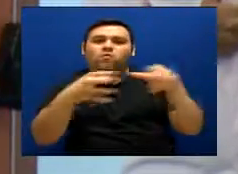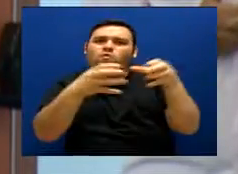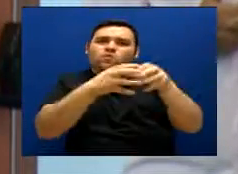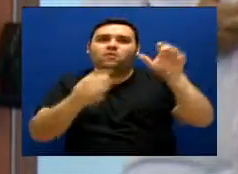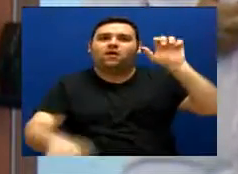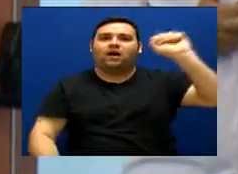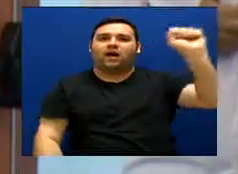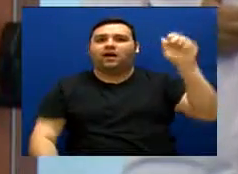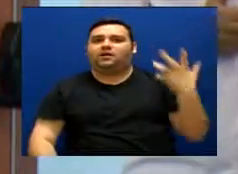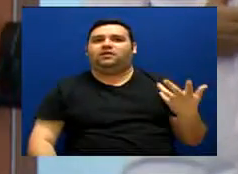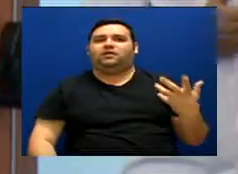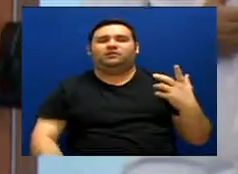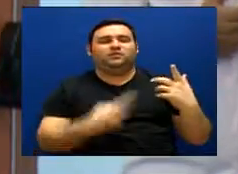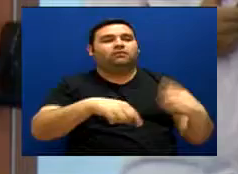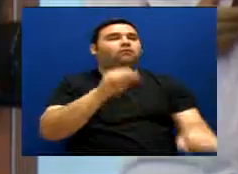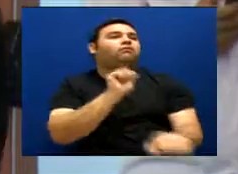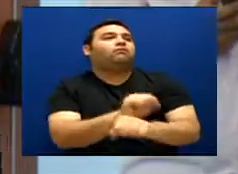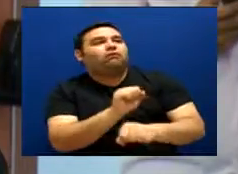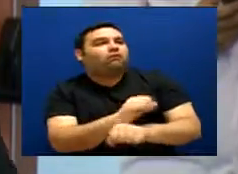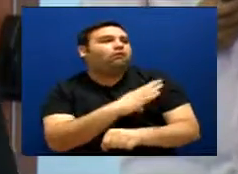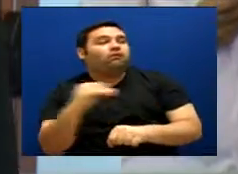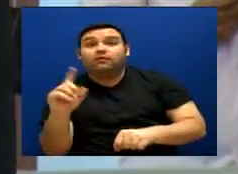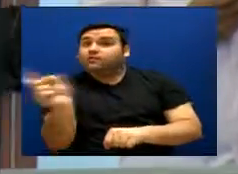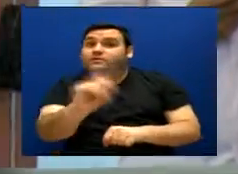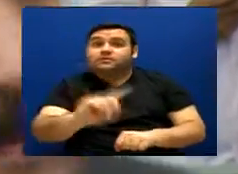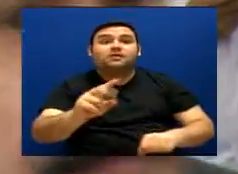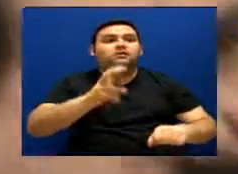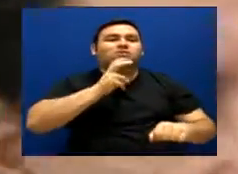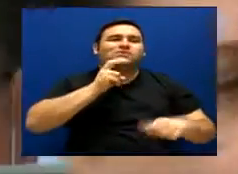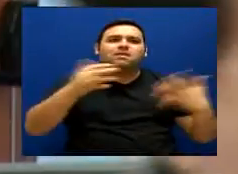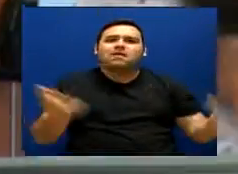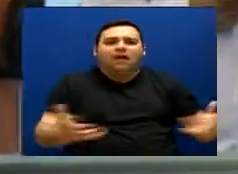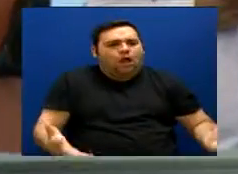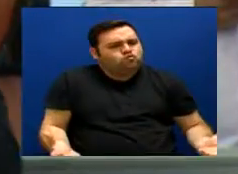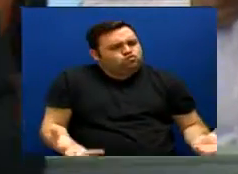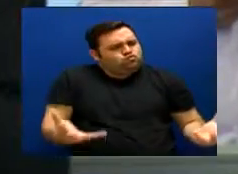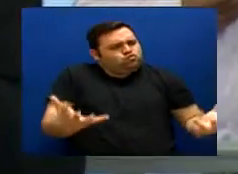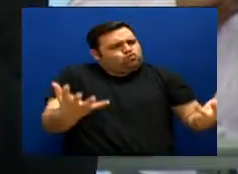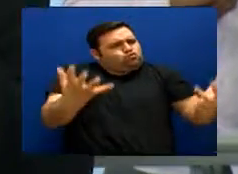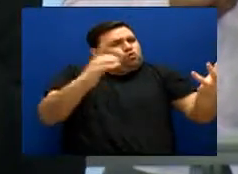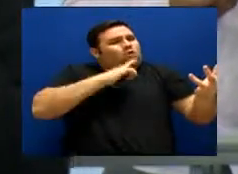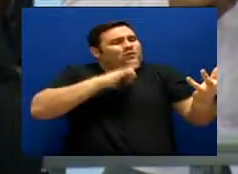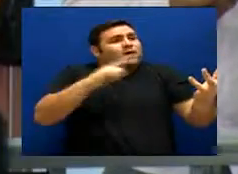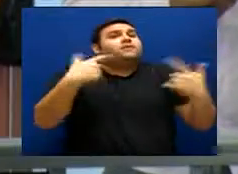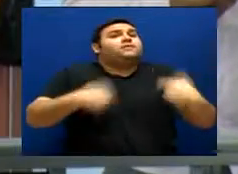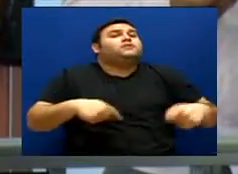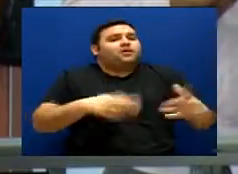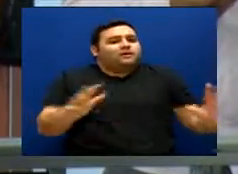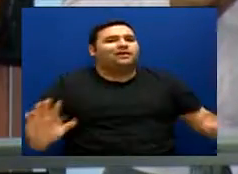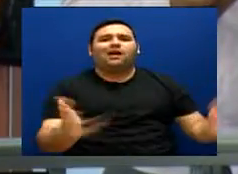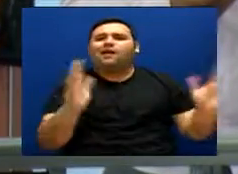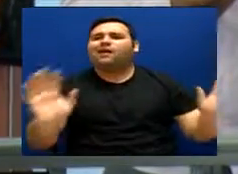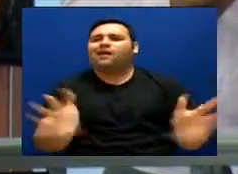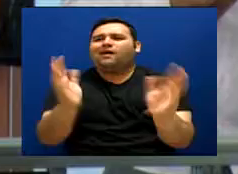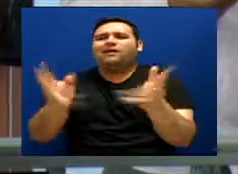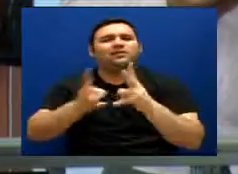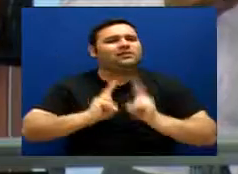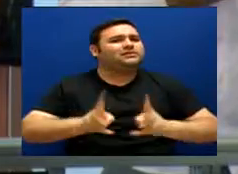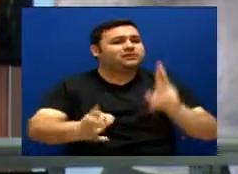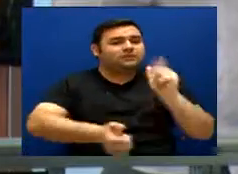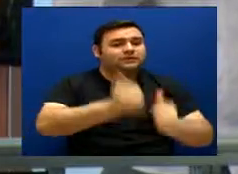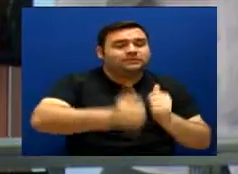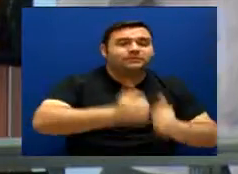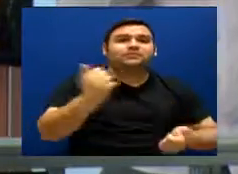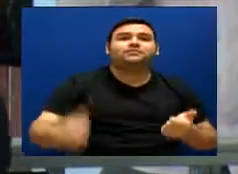gente não pode parar no tempo. Quero falar também que uma cidade tão rica como a nossa, Hudson Pessini, tem que incentivar o esporte sempre.